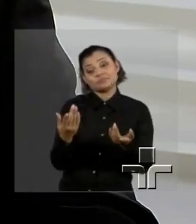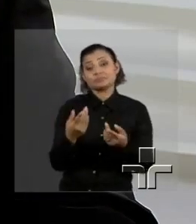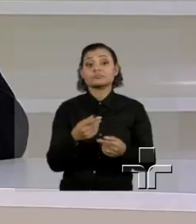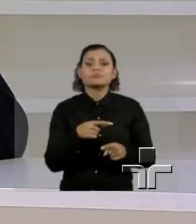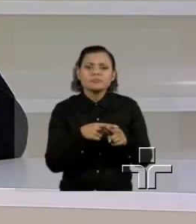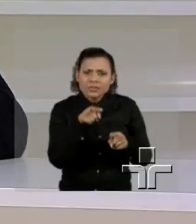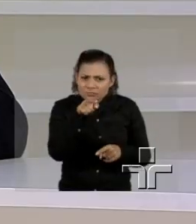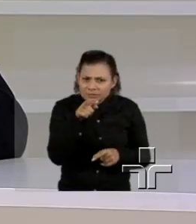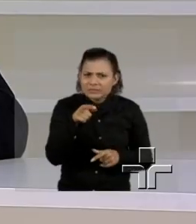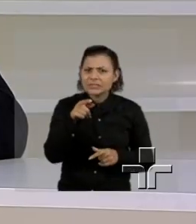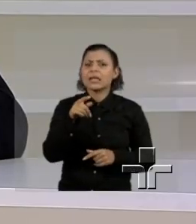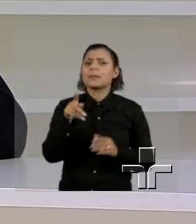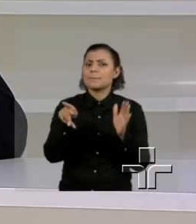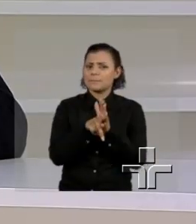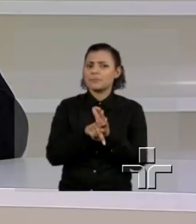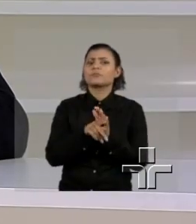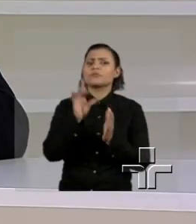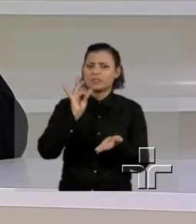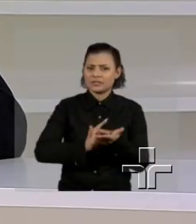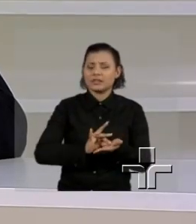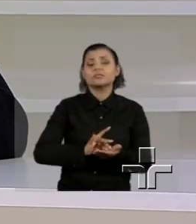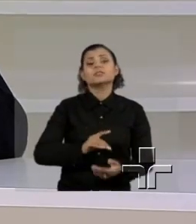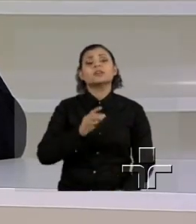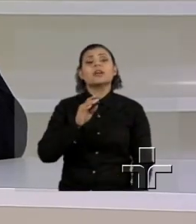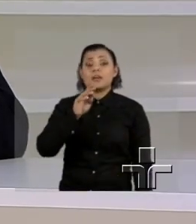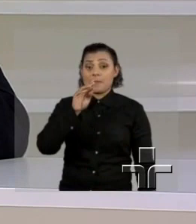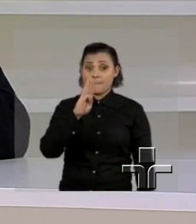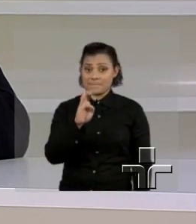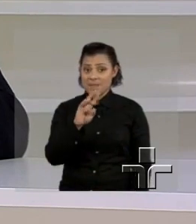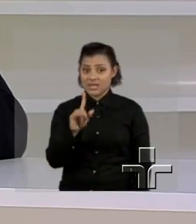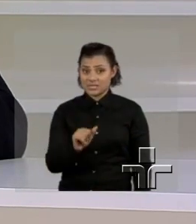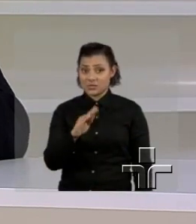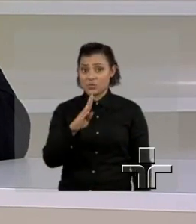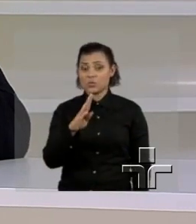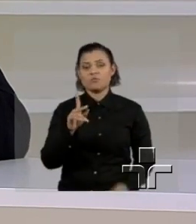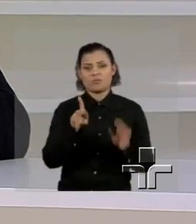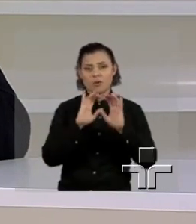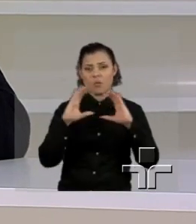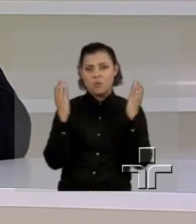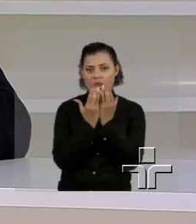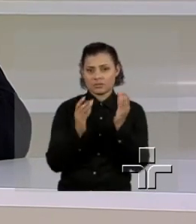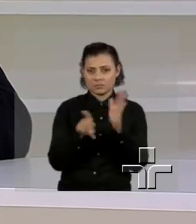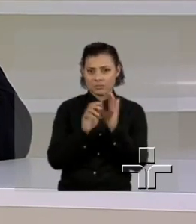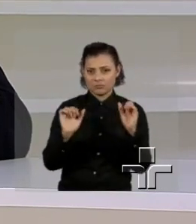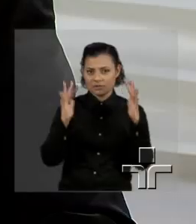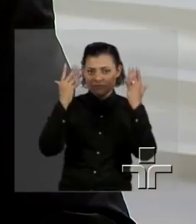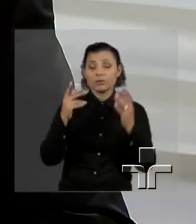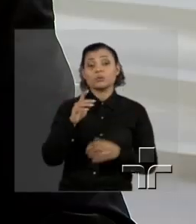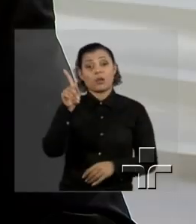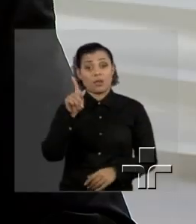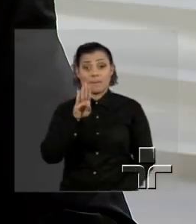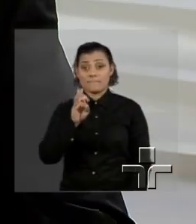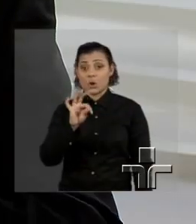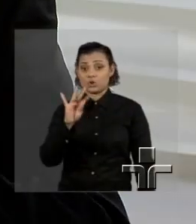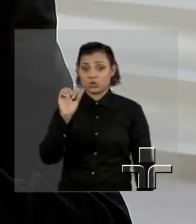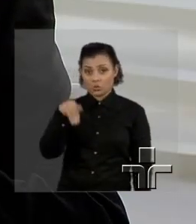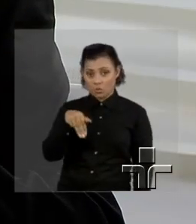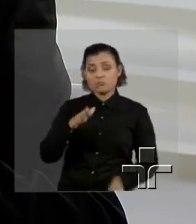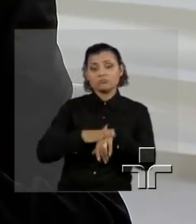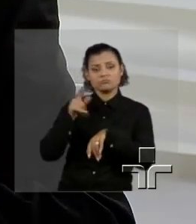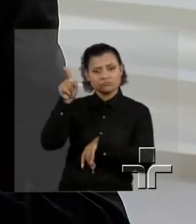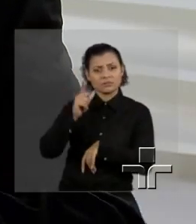conhecimento. É esse desconhecimento completo da personalidade, da vida profissional de quem é a pessoa. Gandu. Ainda um pouco nessa linha